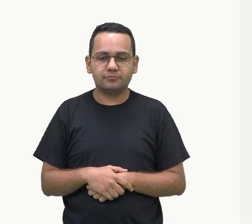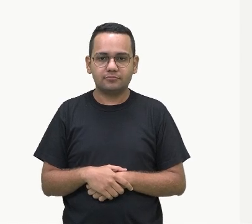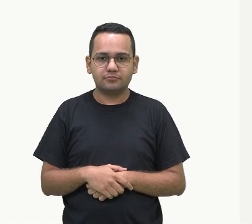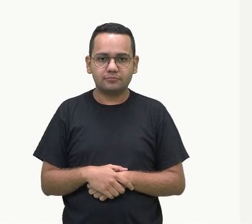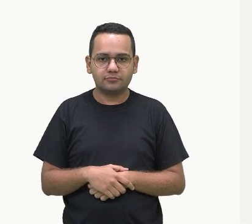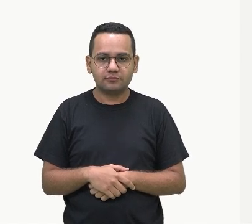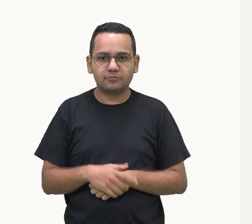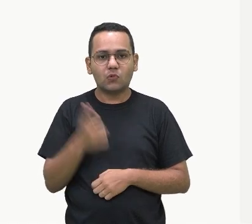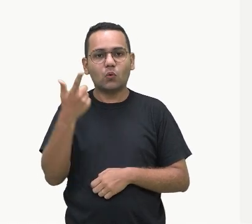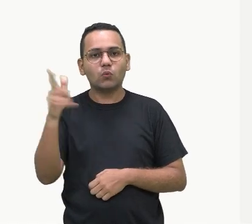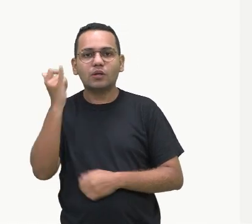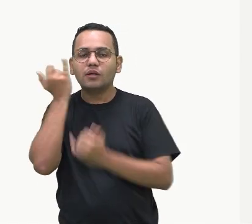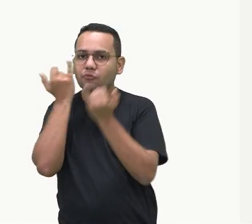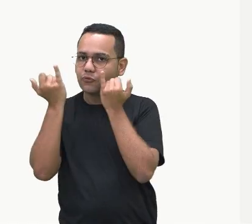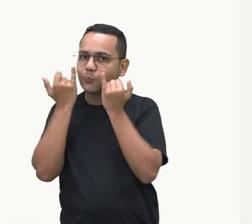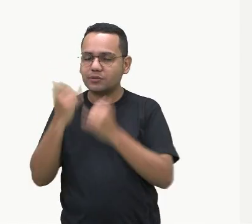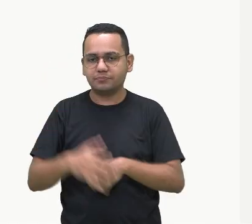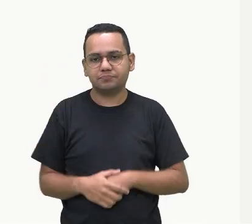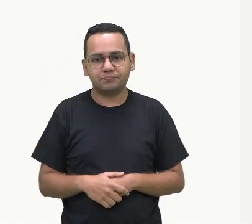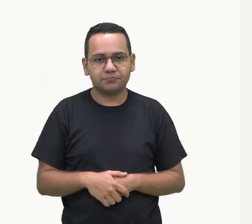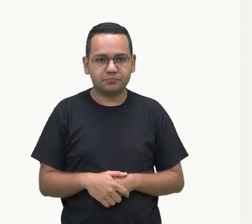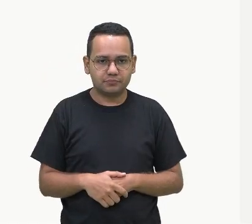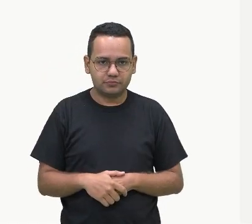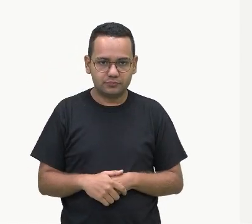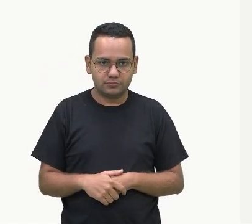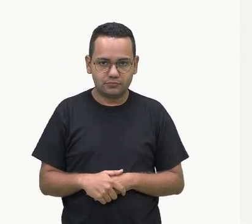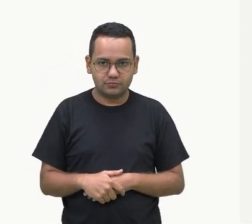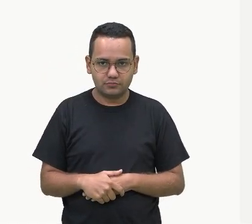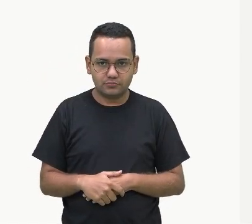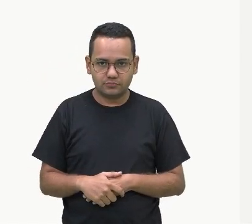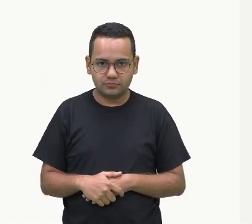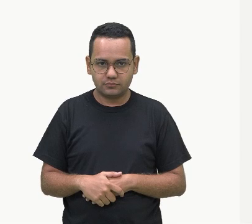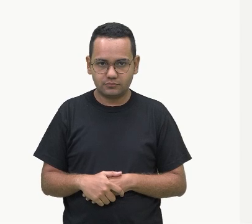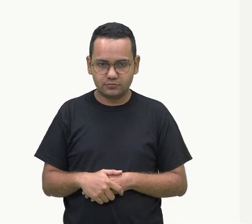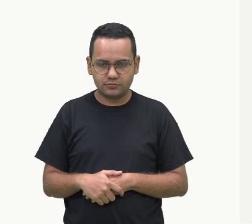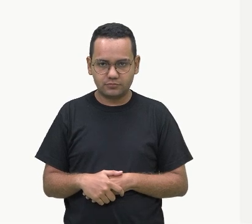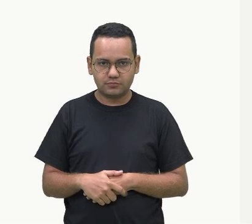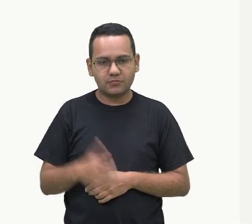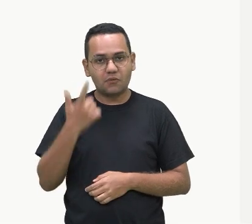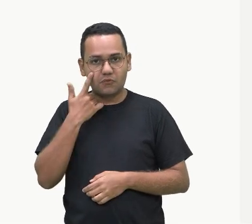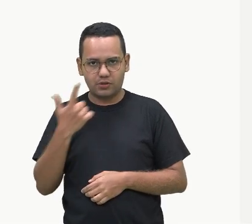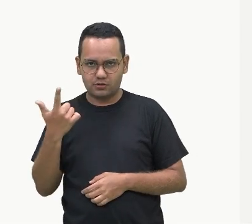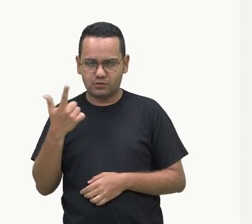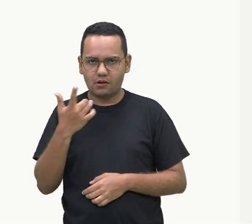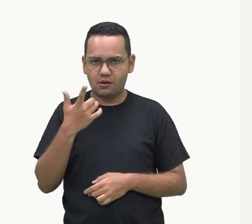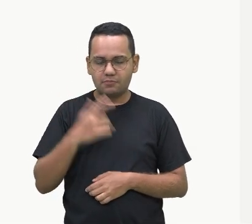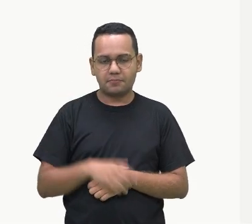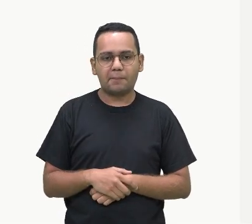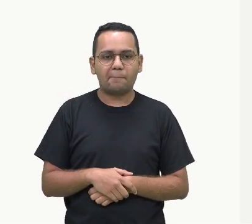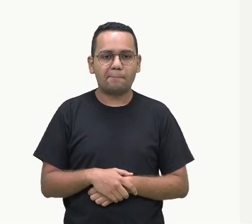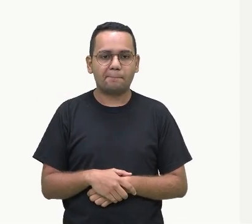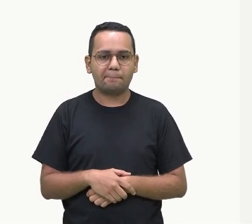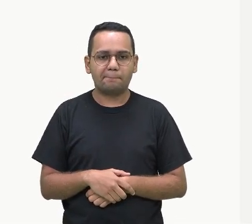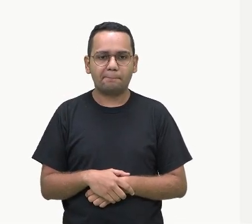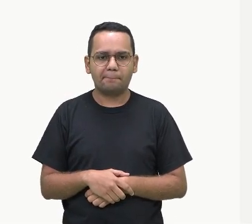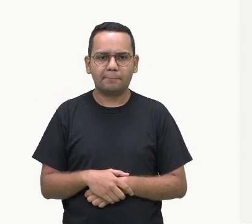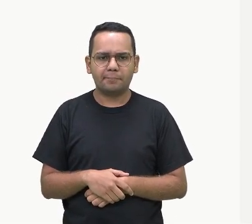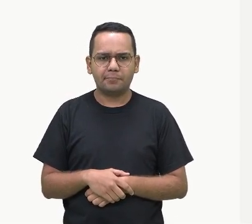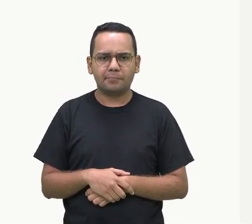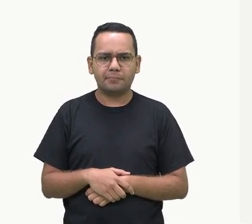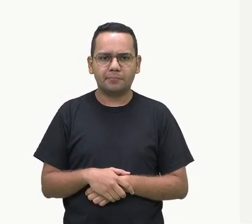aí outro detalhezinho, sobre duas transversais. O que é, né, as